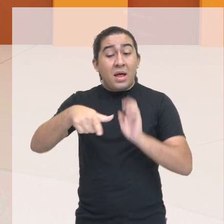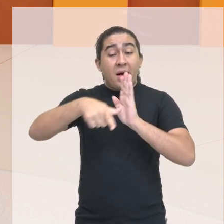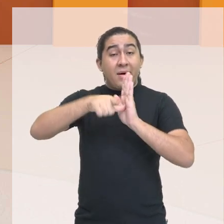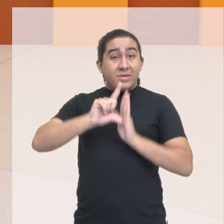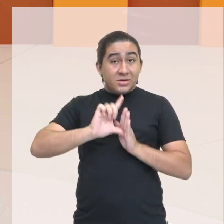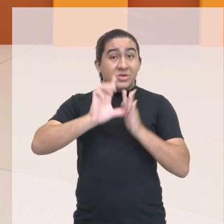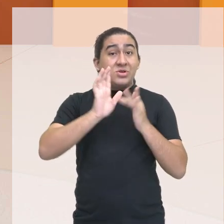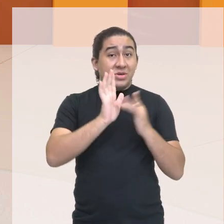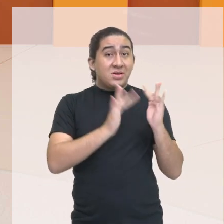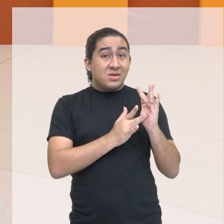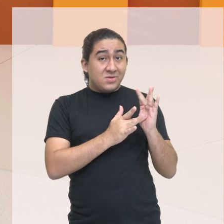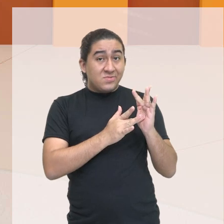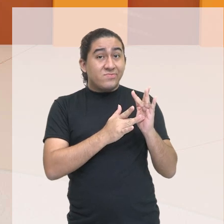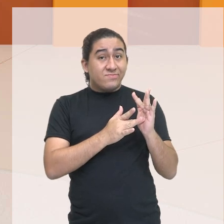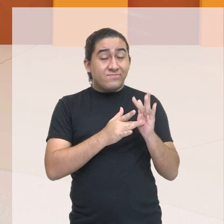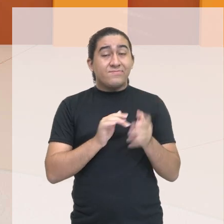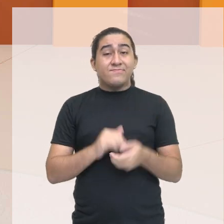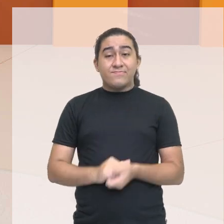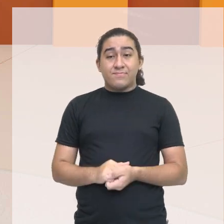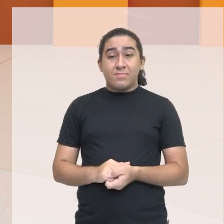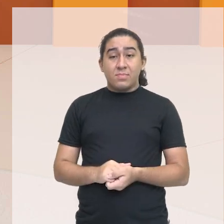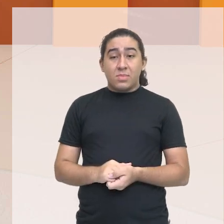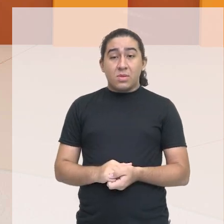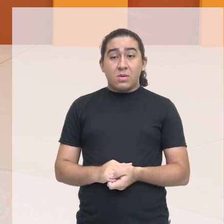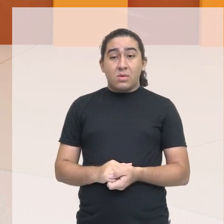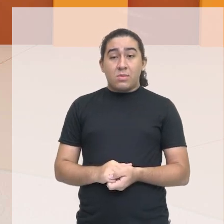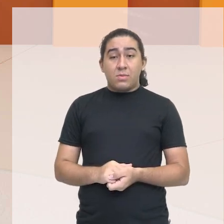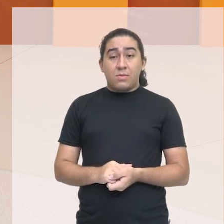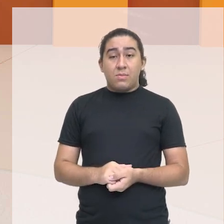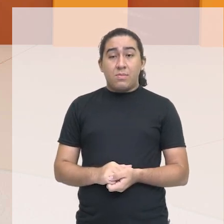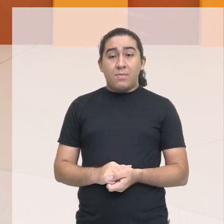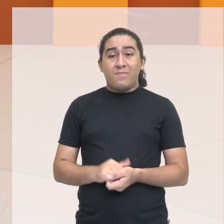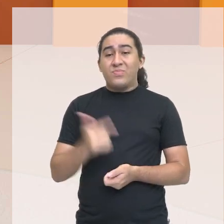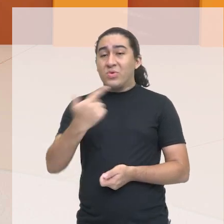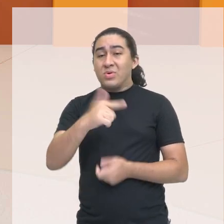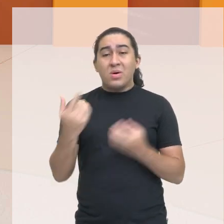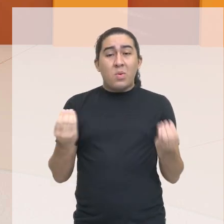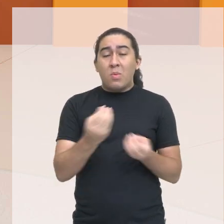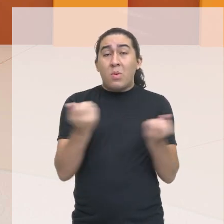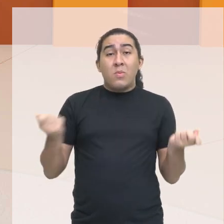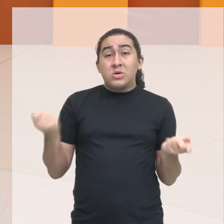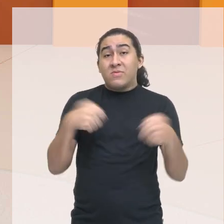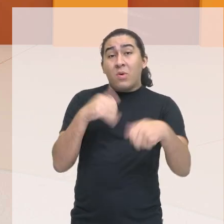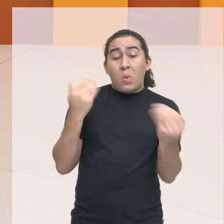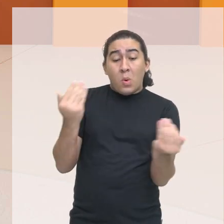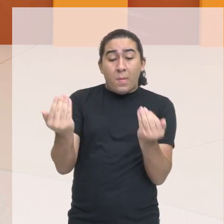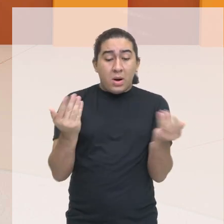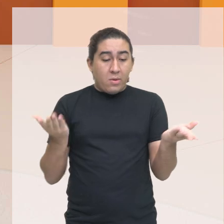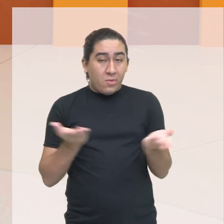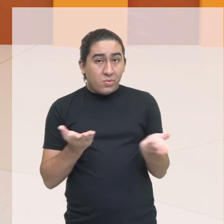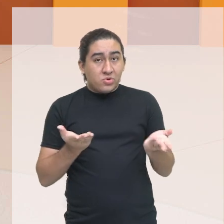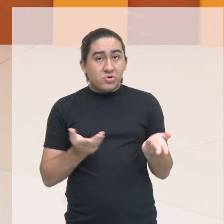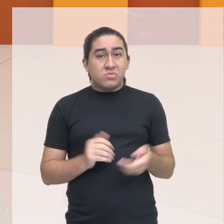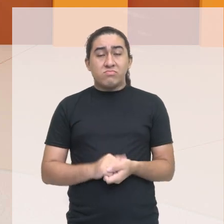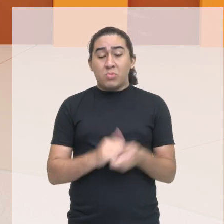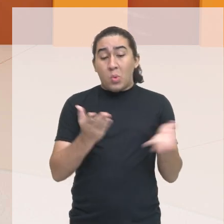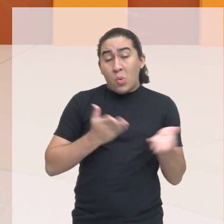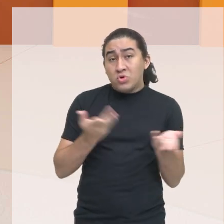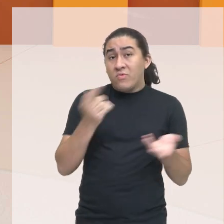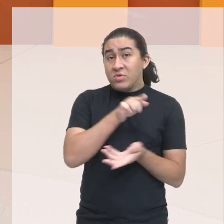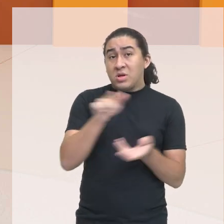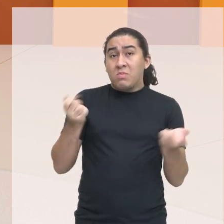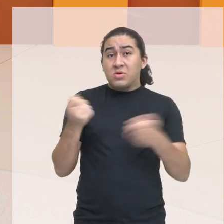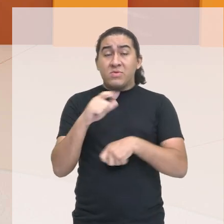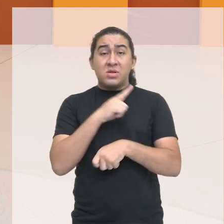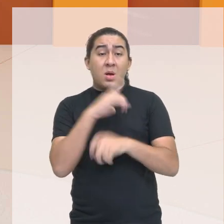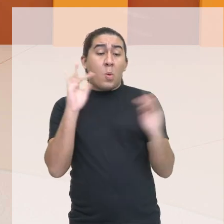a Cristo. Então, não tem nem como comparar com os dias de hoje. Hoje você pode fazer,